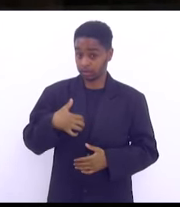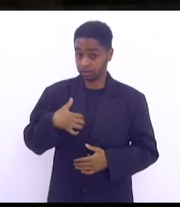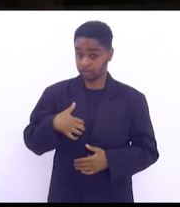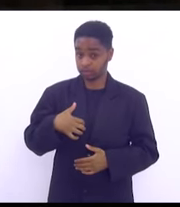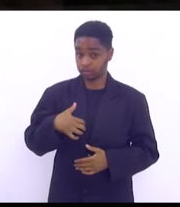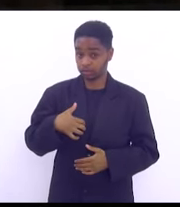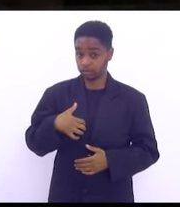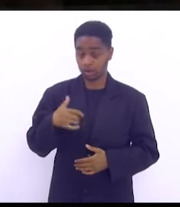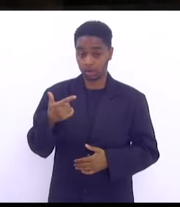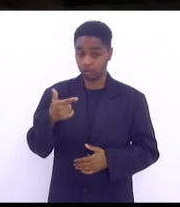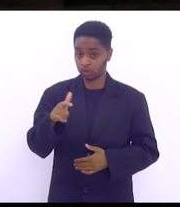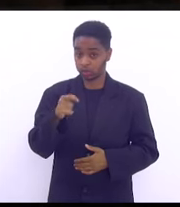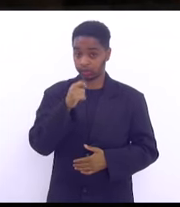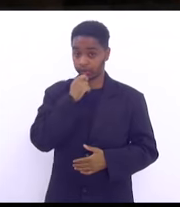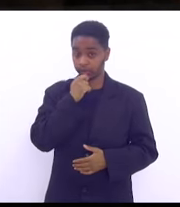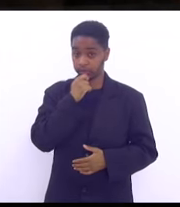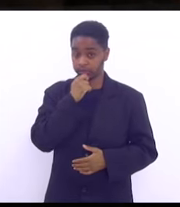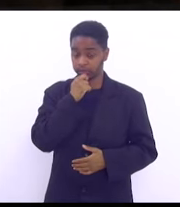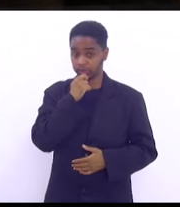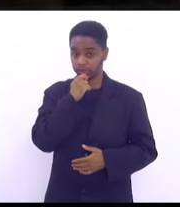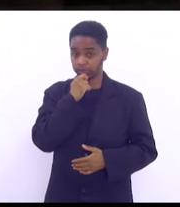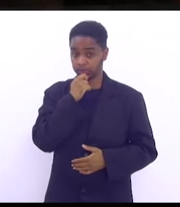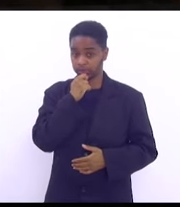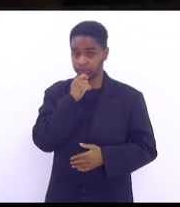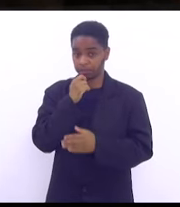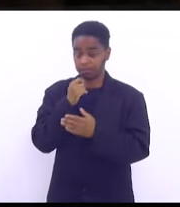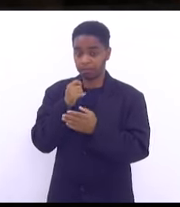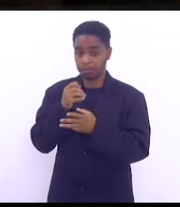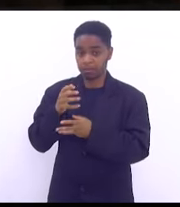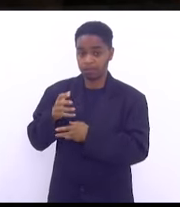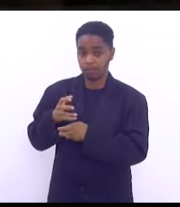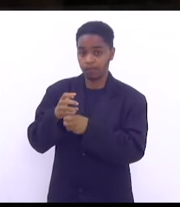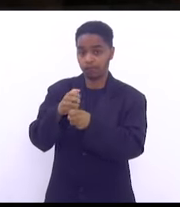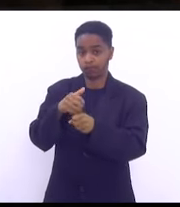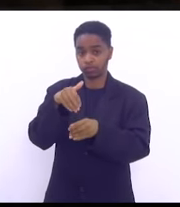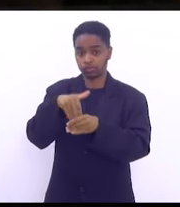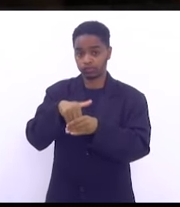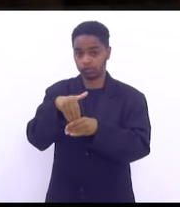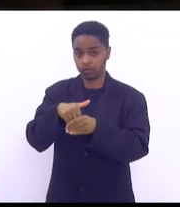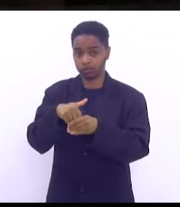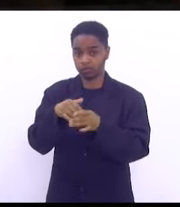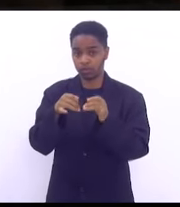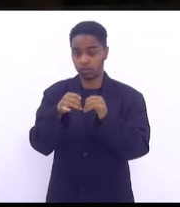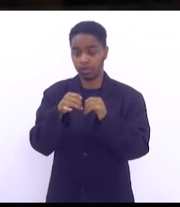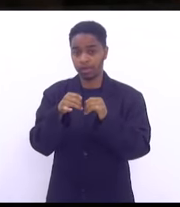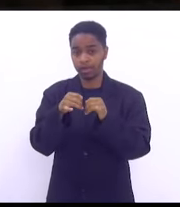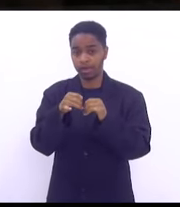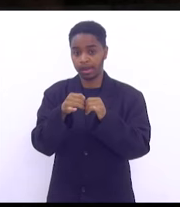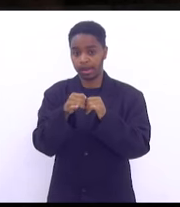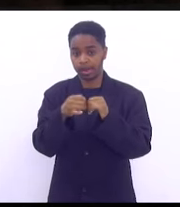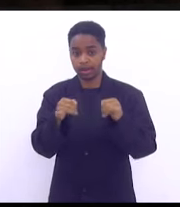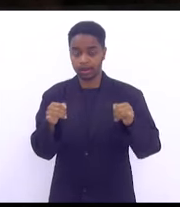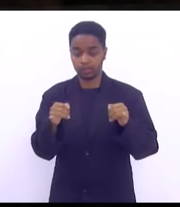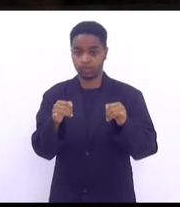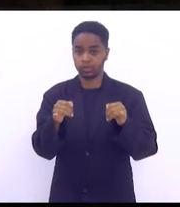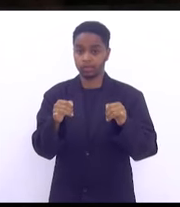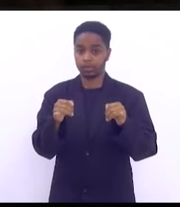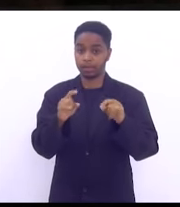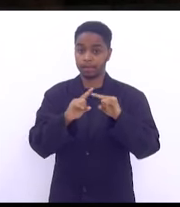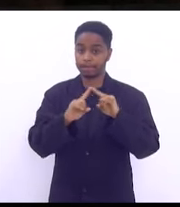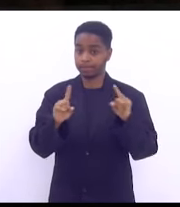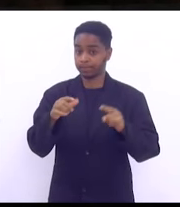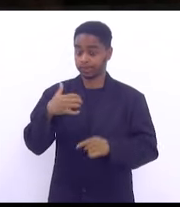tem a apuração e o voto eletrônico. Mas a Argentina,